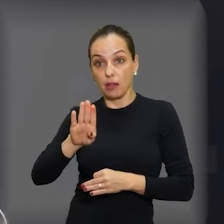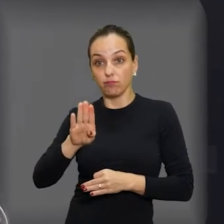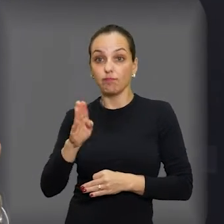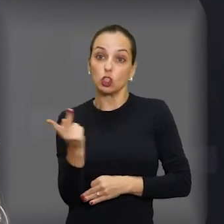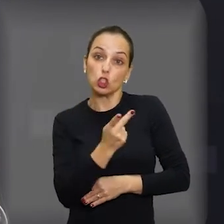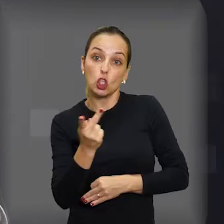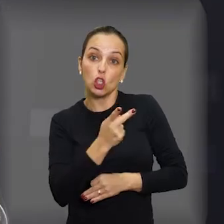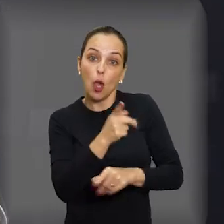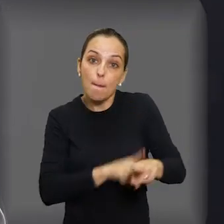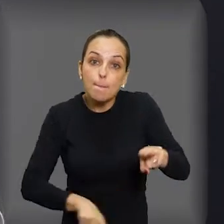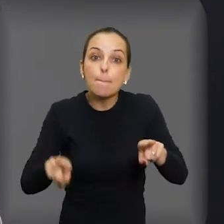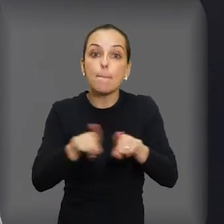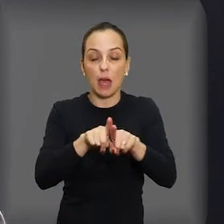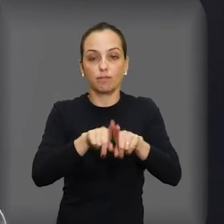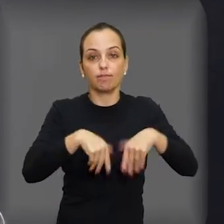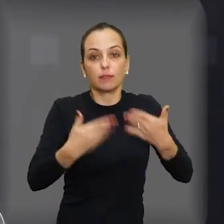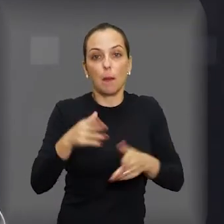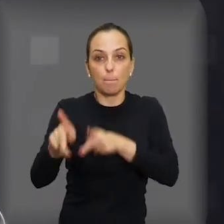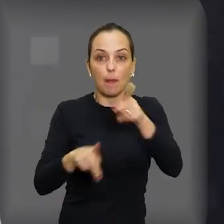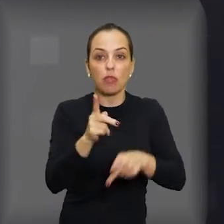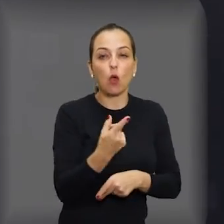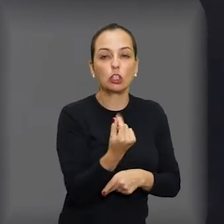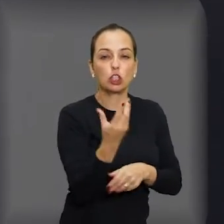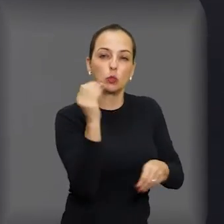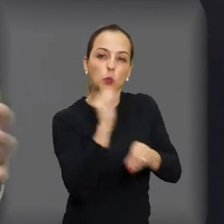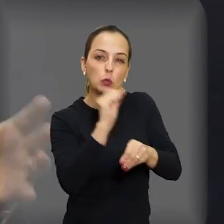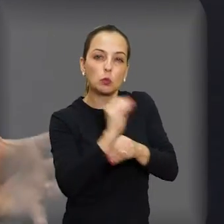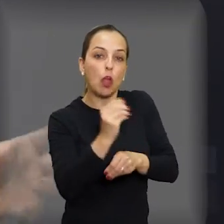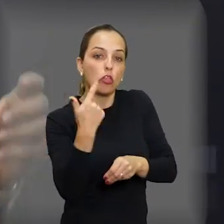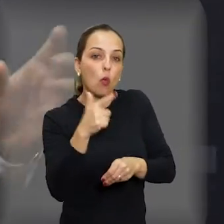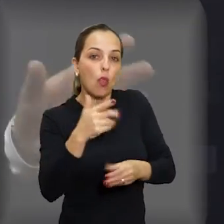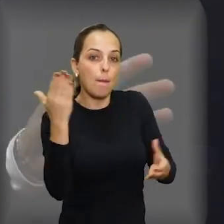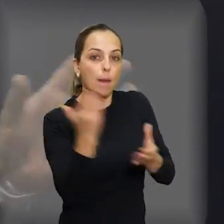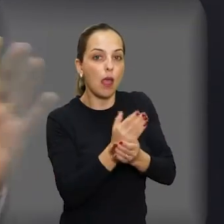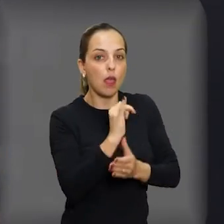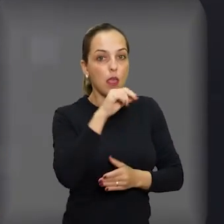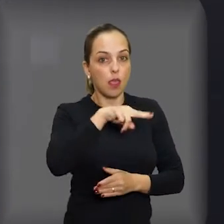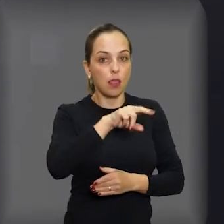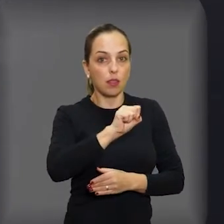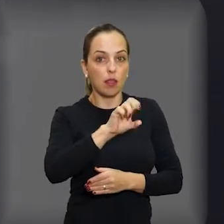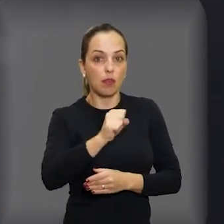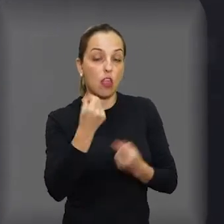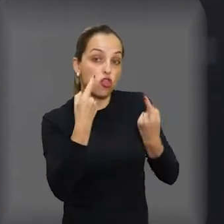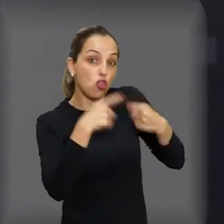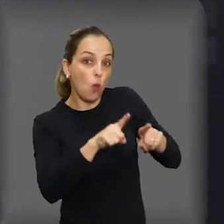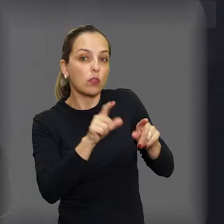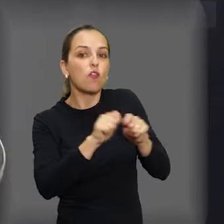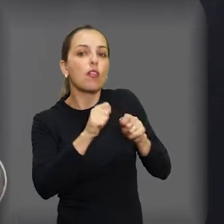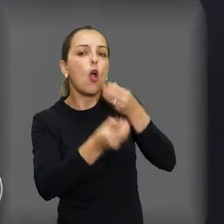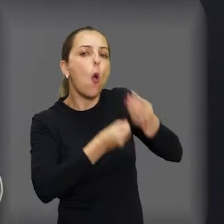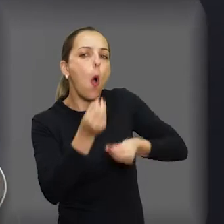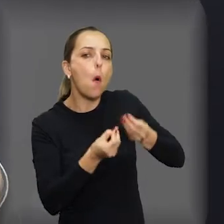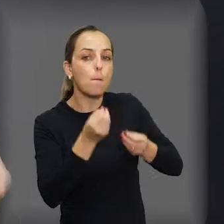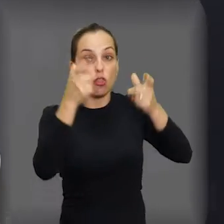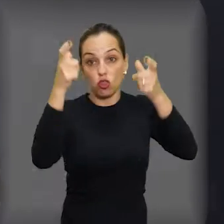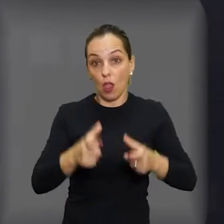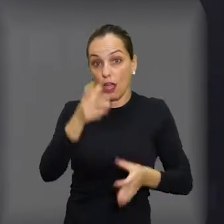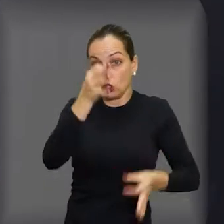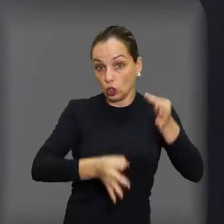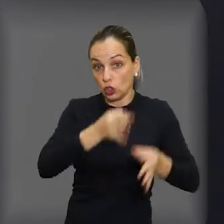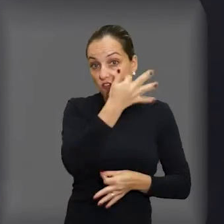então a população que precisa entrar, a população materialmente insuficiente, ela precisa entrar com uma ação contra o INSS, por exemplo, ela vai até a Justiça